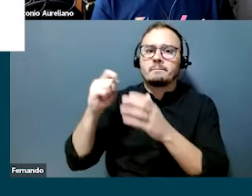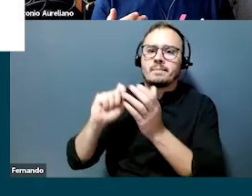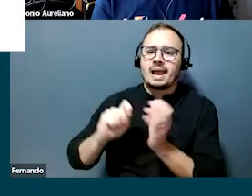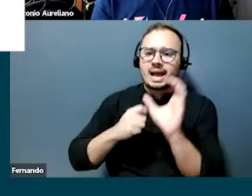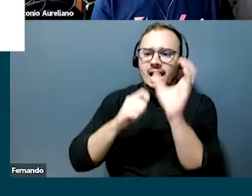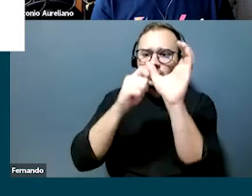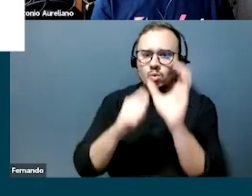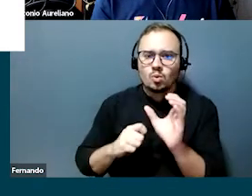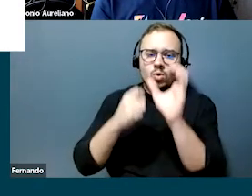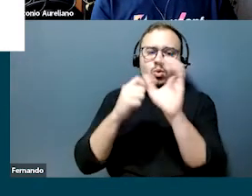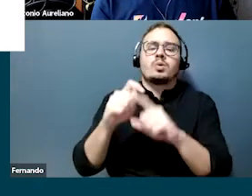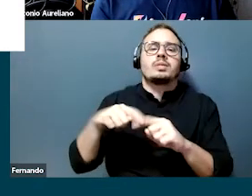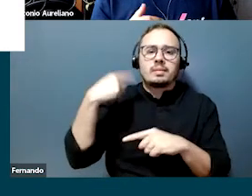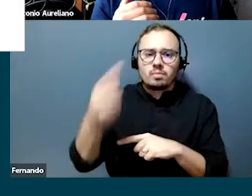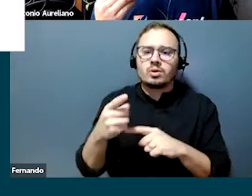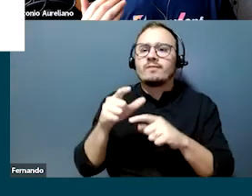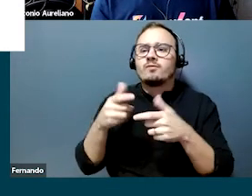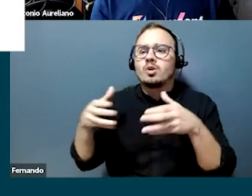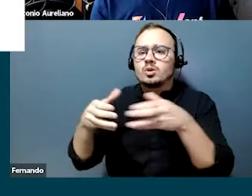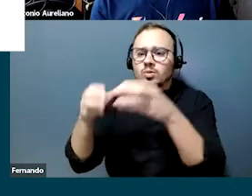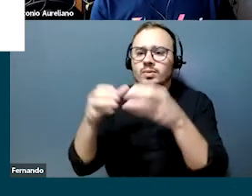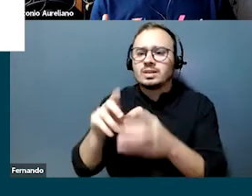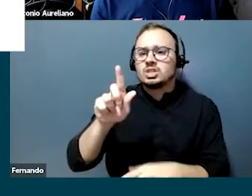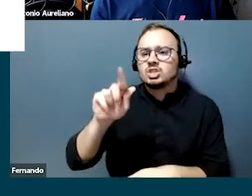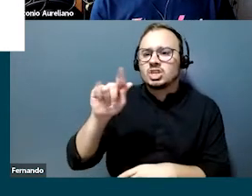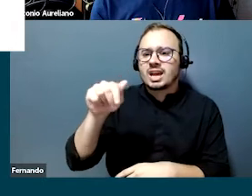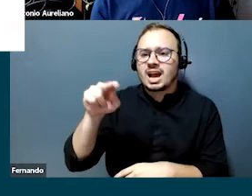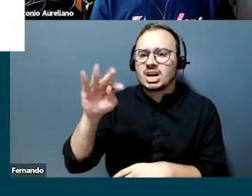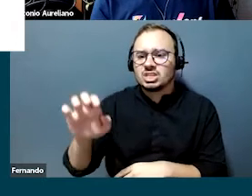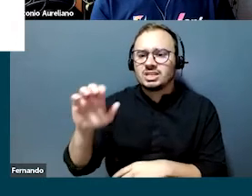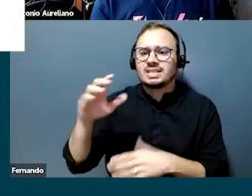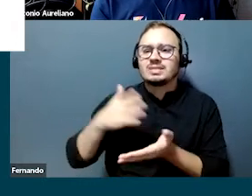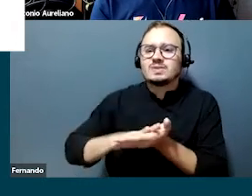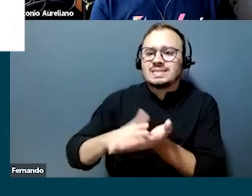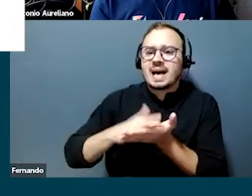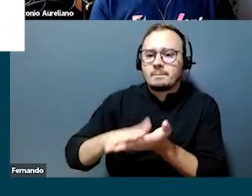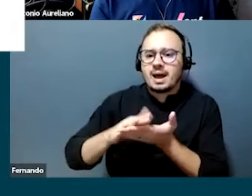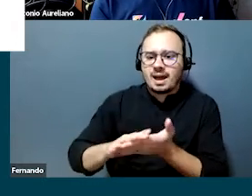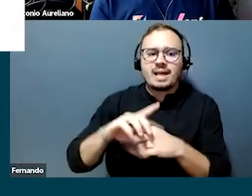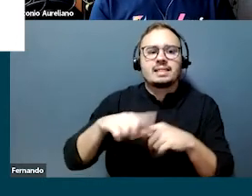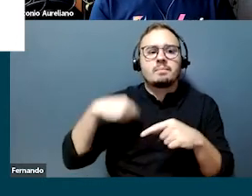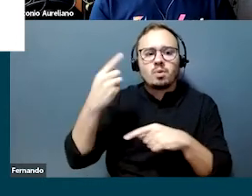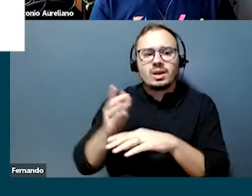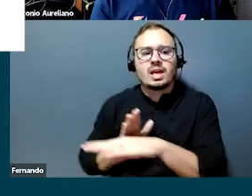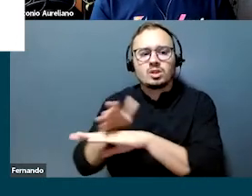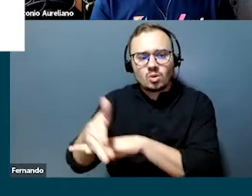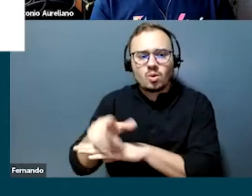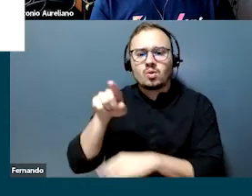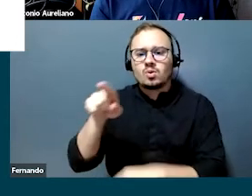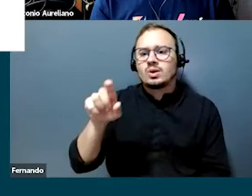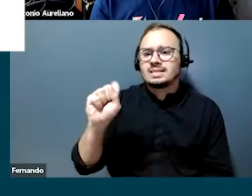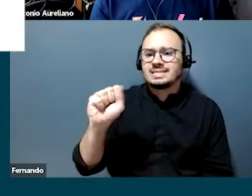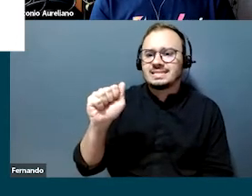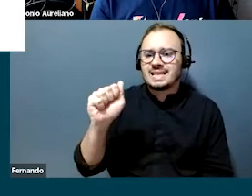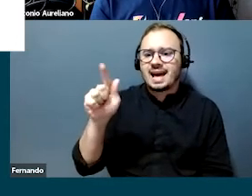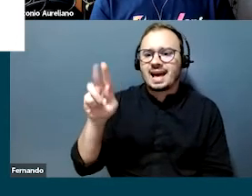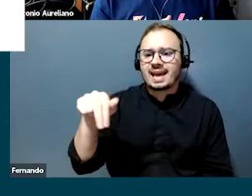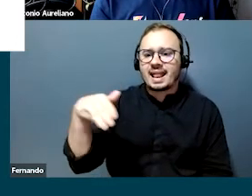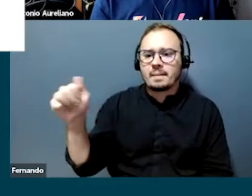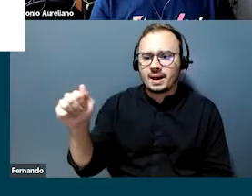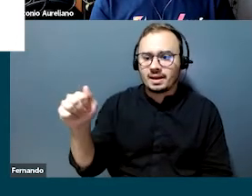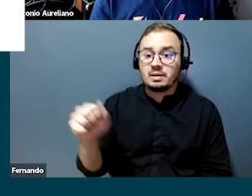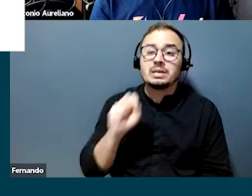chamada Gigantes do Samba, e finalmente, se profissionalizando, entrou no Sagrama, em 99. Se você viu a última versão do